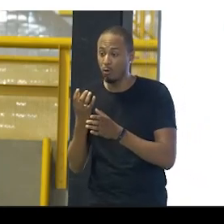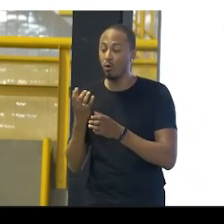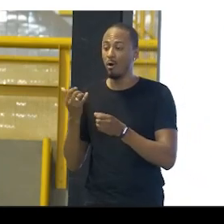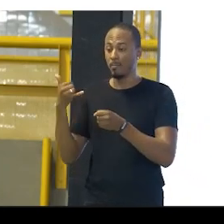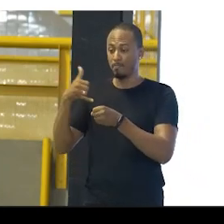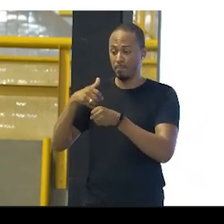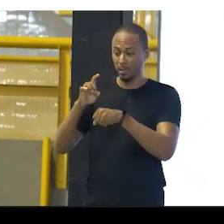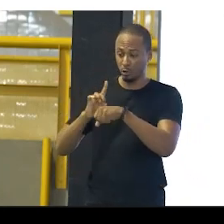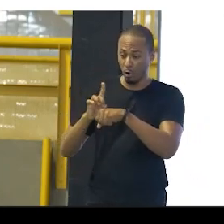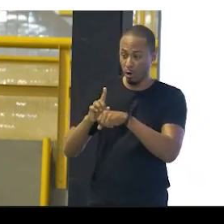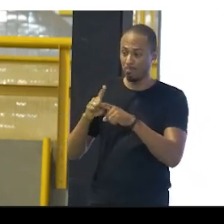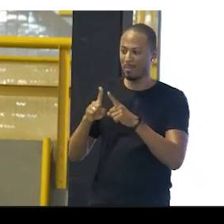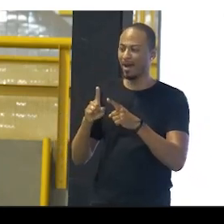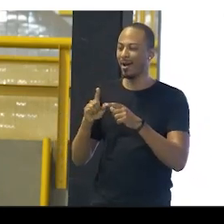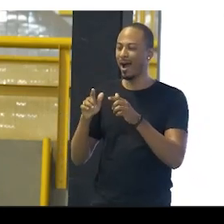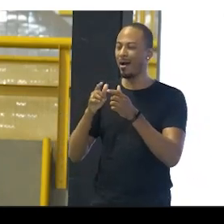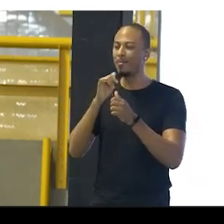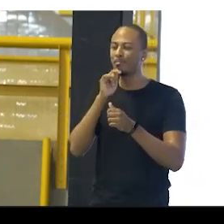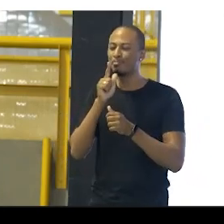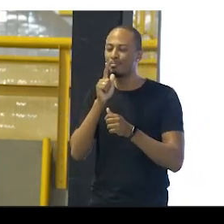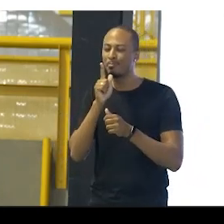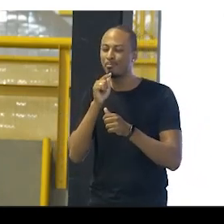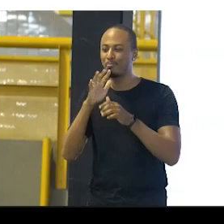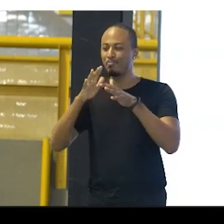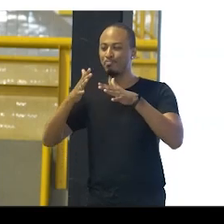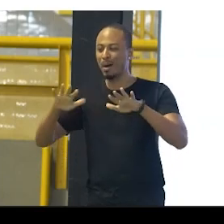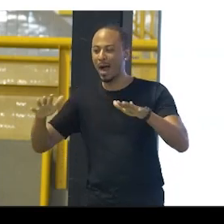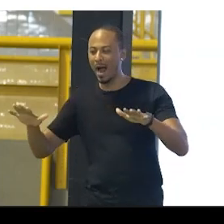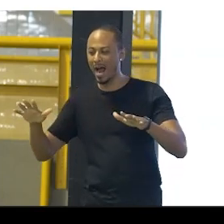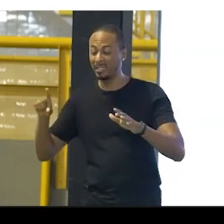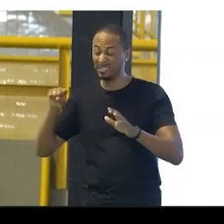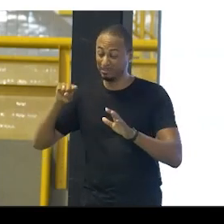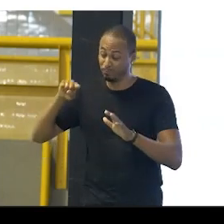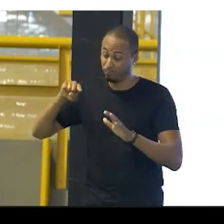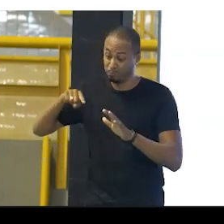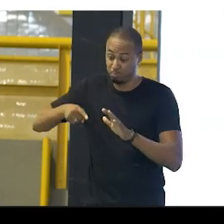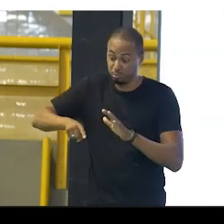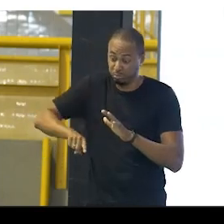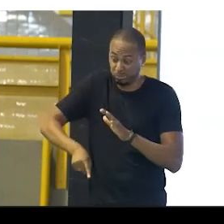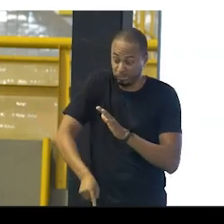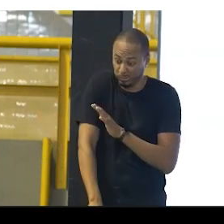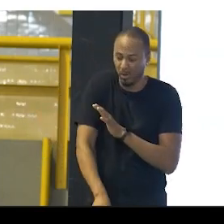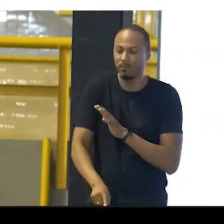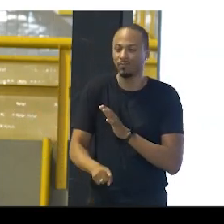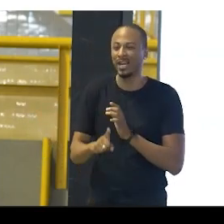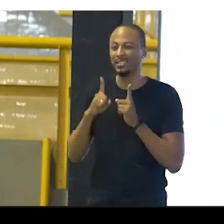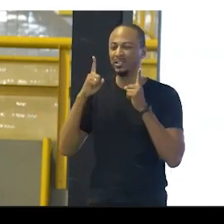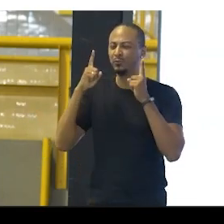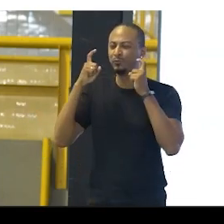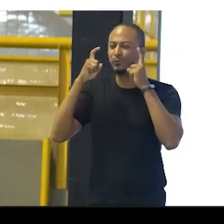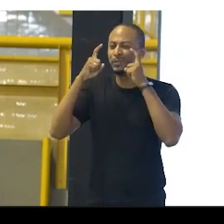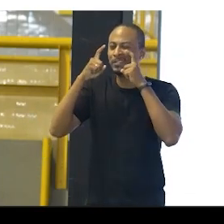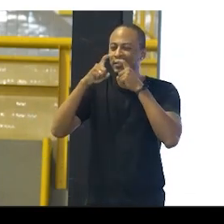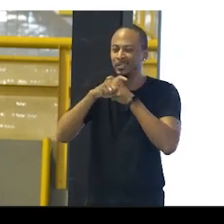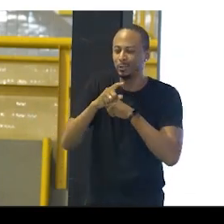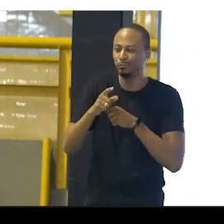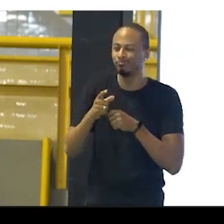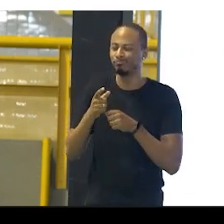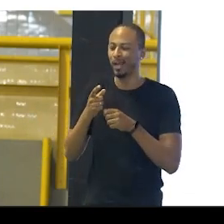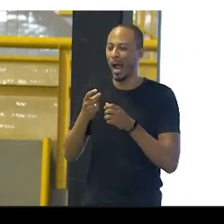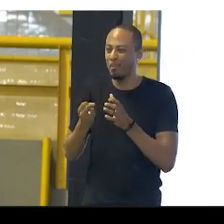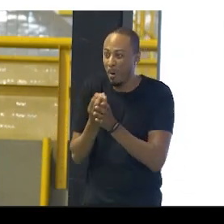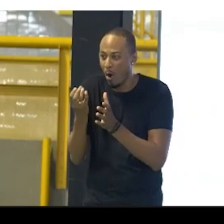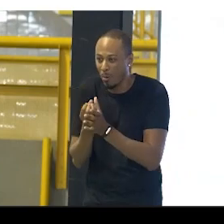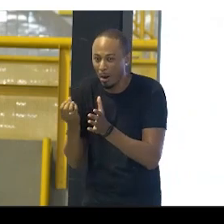profundas e ultraprofundas, e agora no pré-sal. Então é mais caro. E para viabilizar essa exploração, você tem que